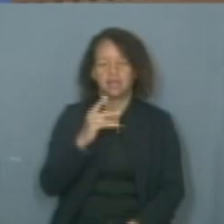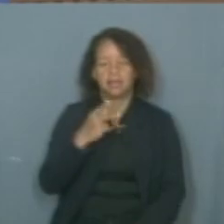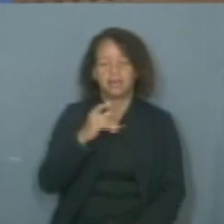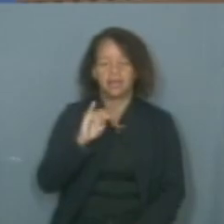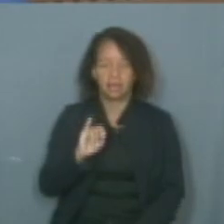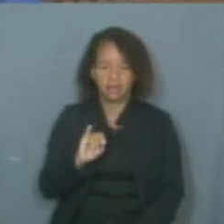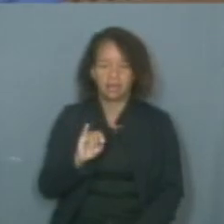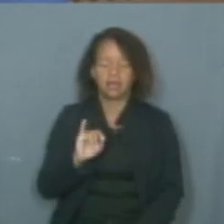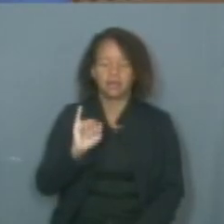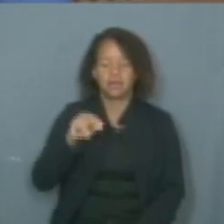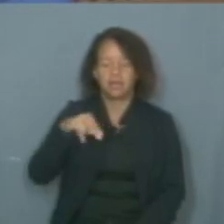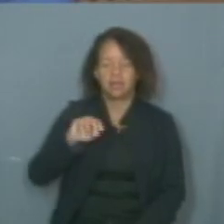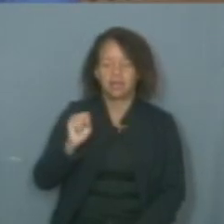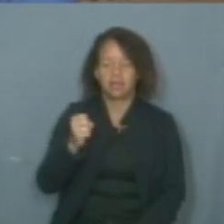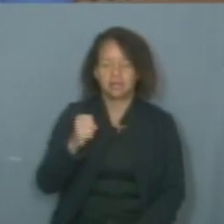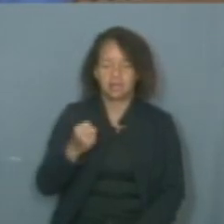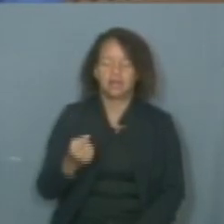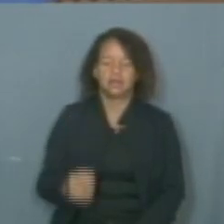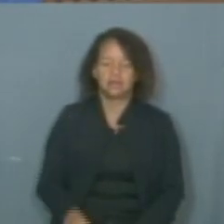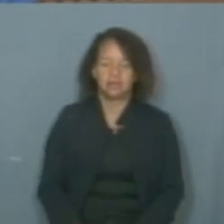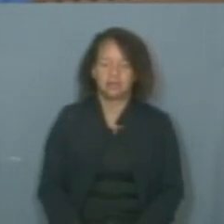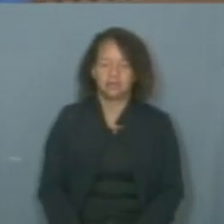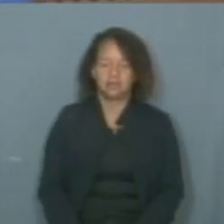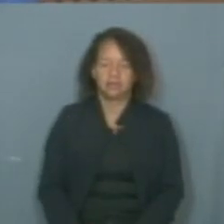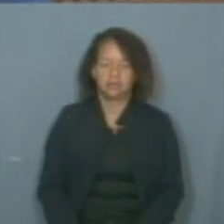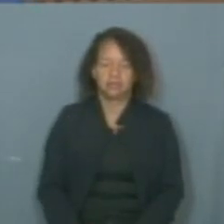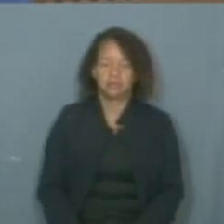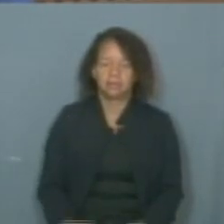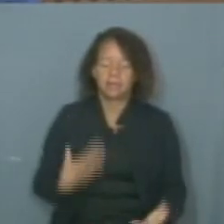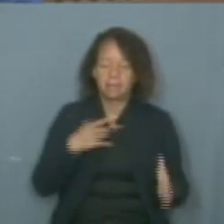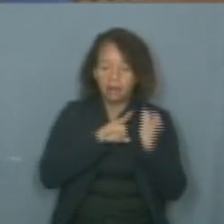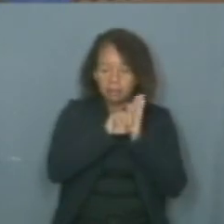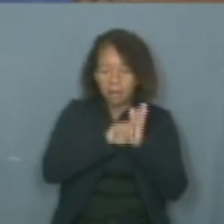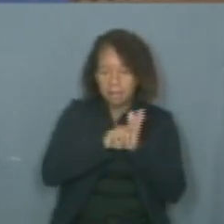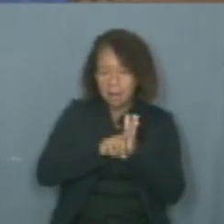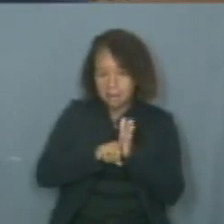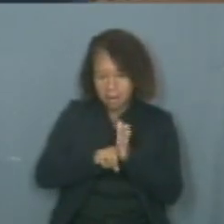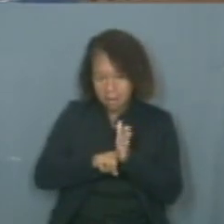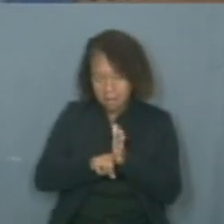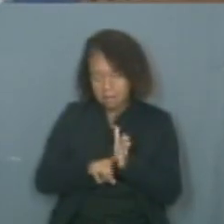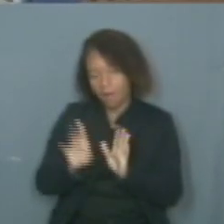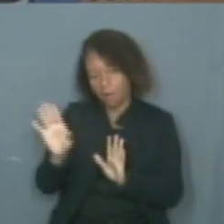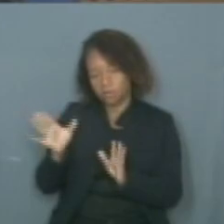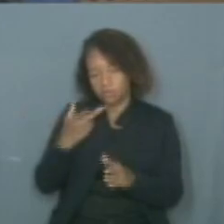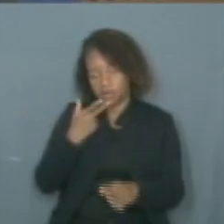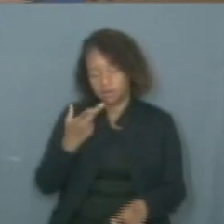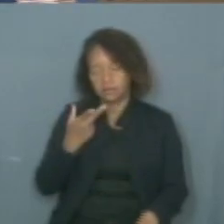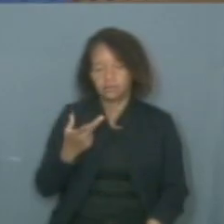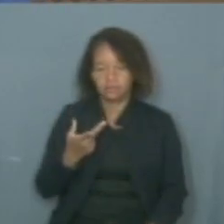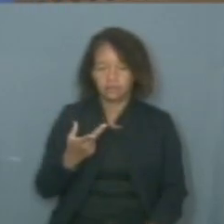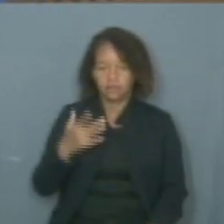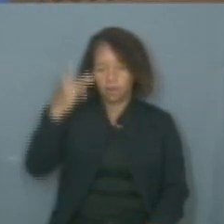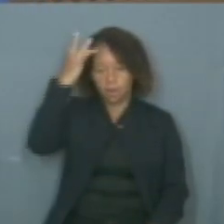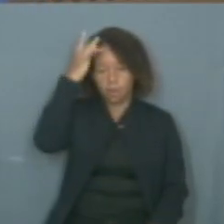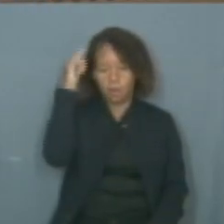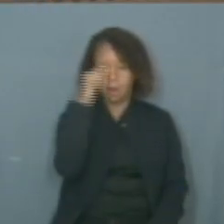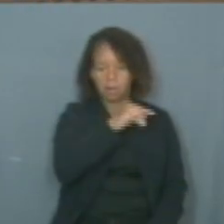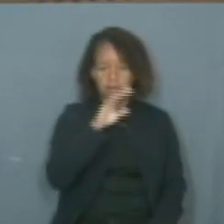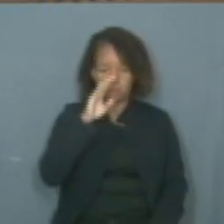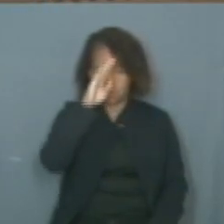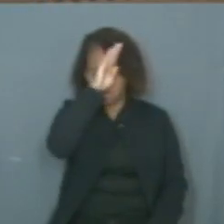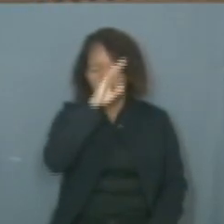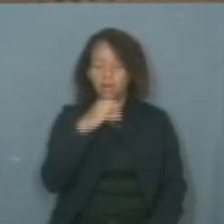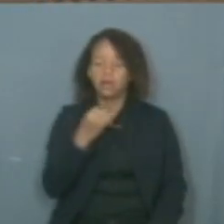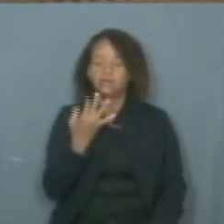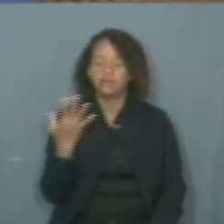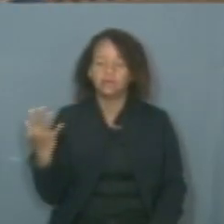CPI do INSS para investigarmos, como eles gostam de falar, que a culpa é do Bolsonaro?